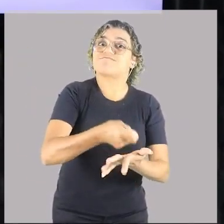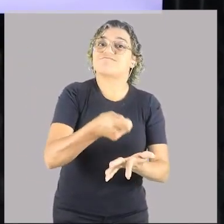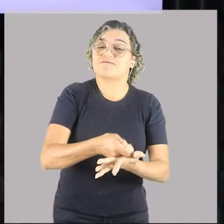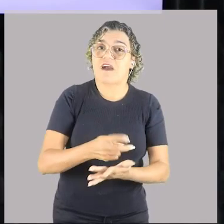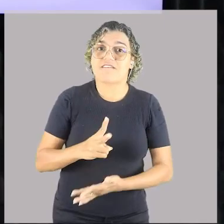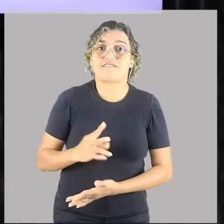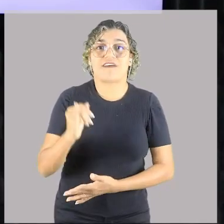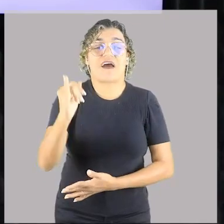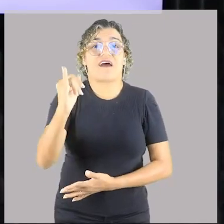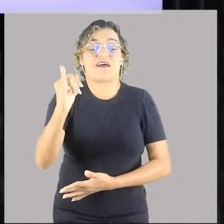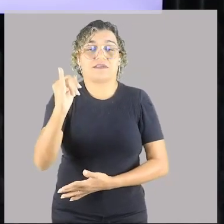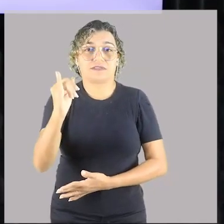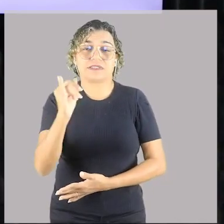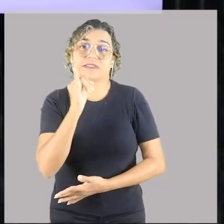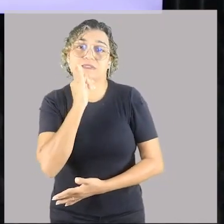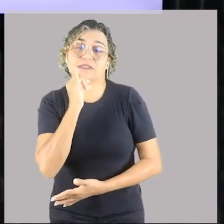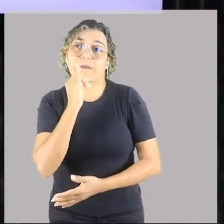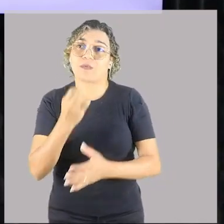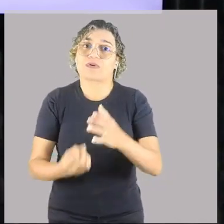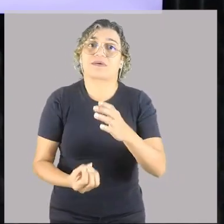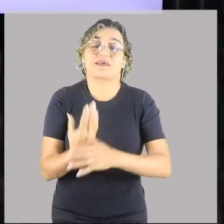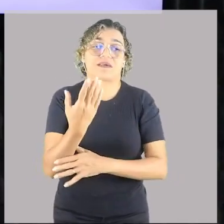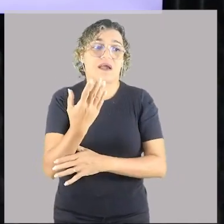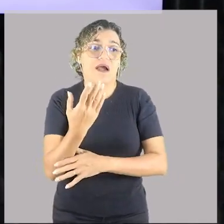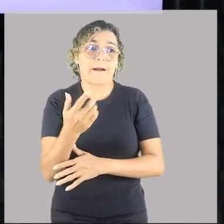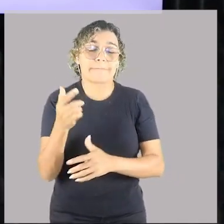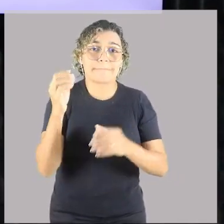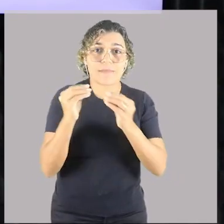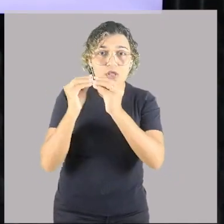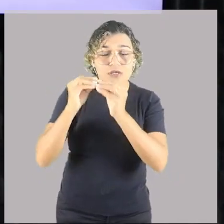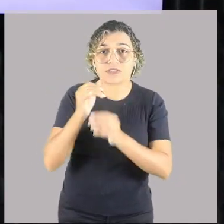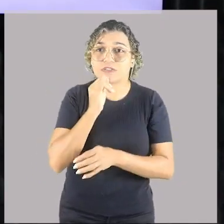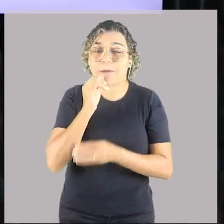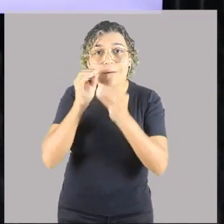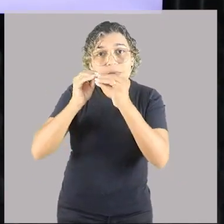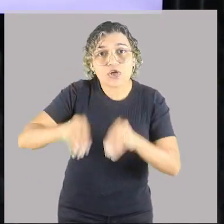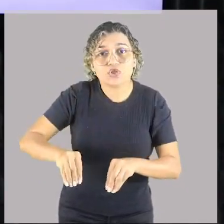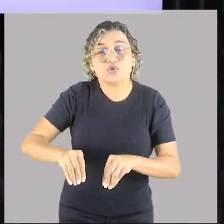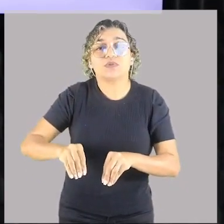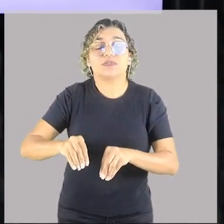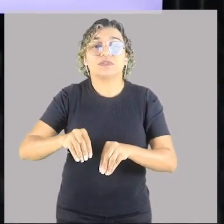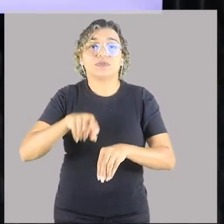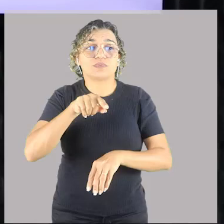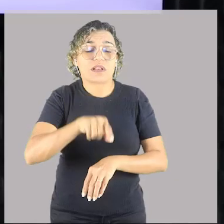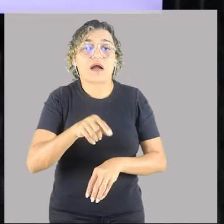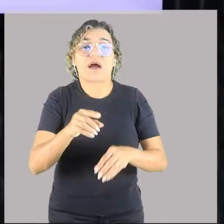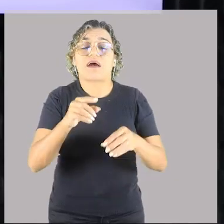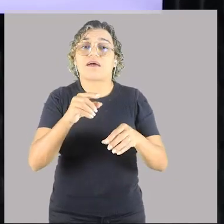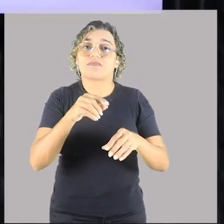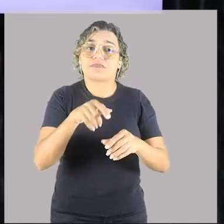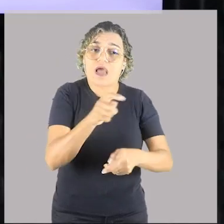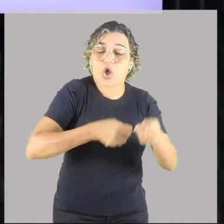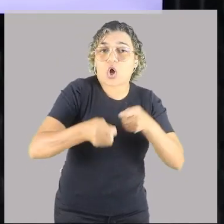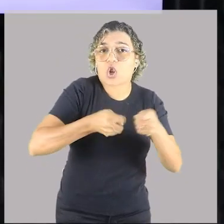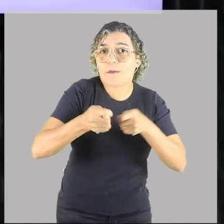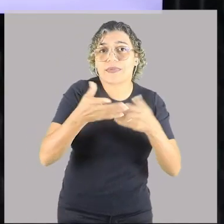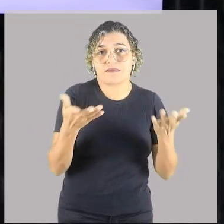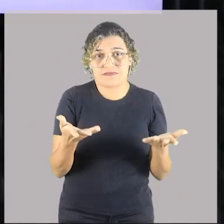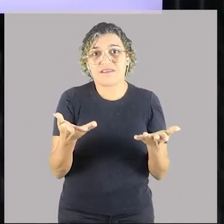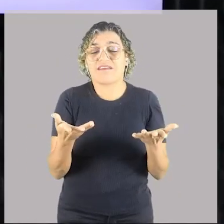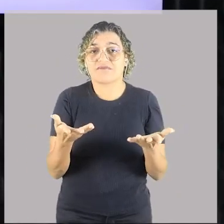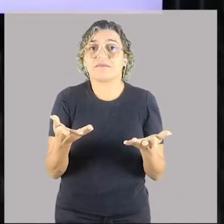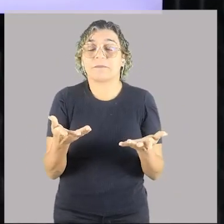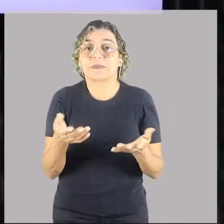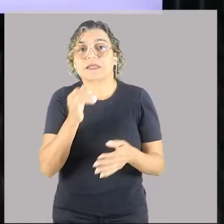que vai gerar ônus na economia de uma esfera e numa escala global. Vejam